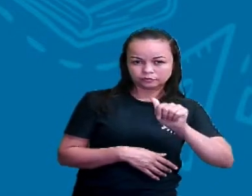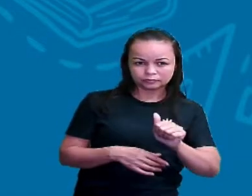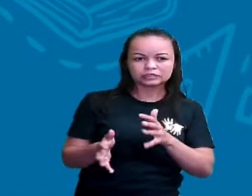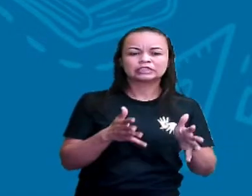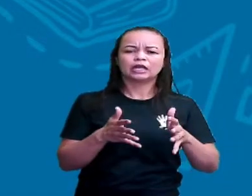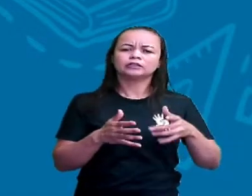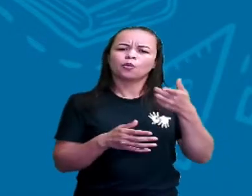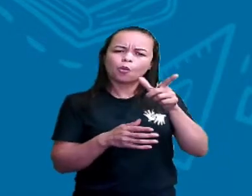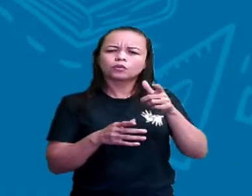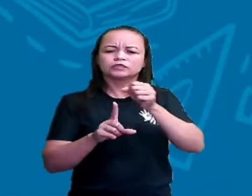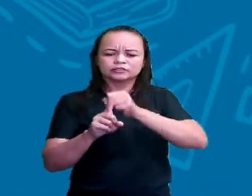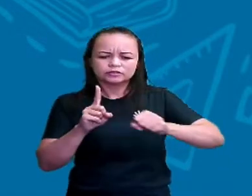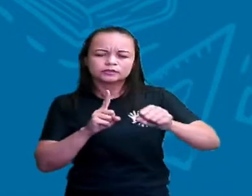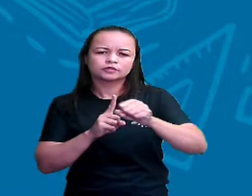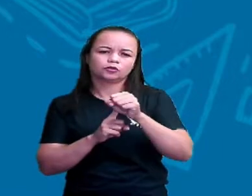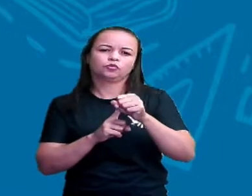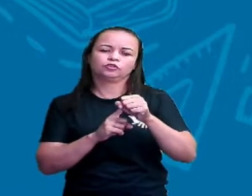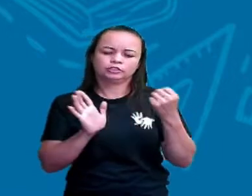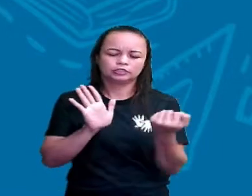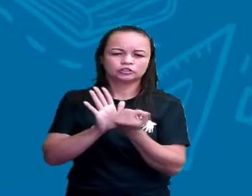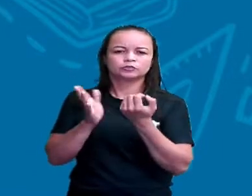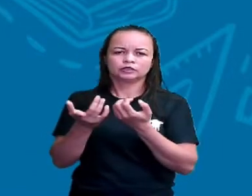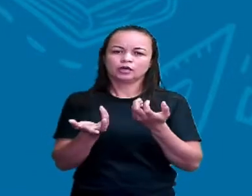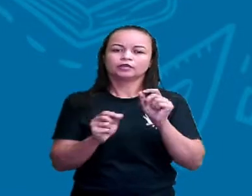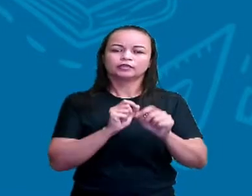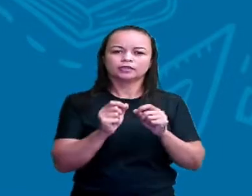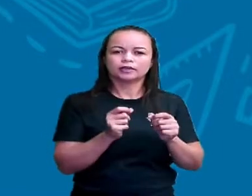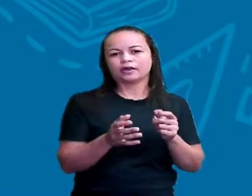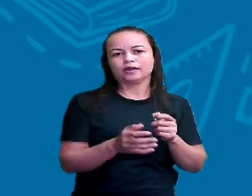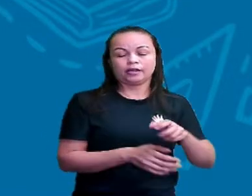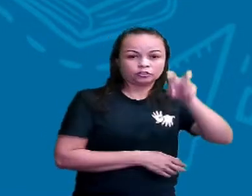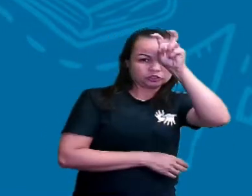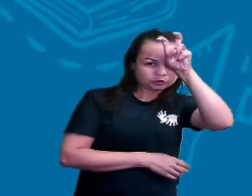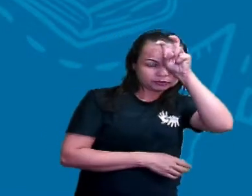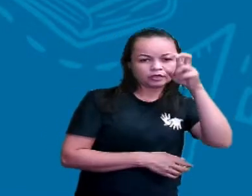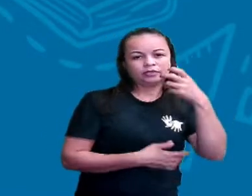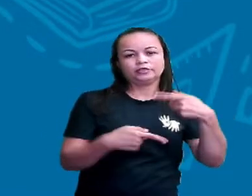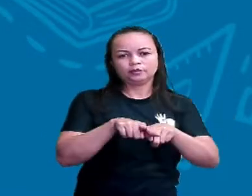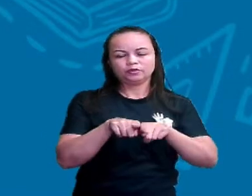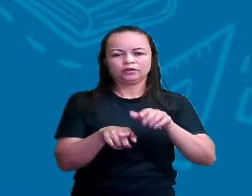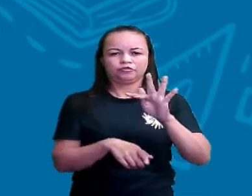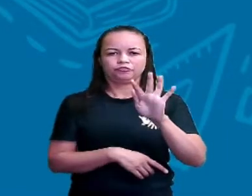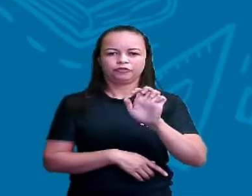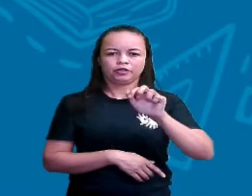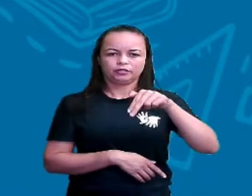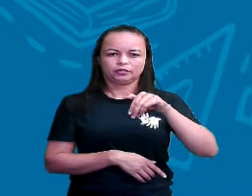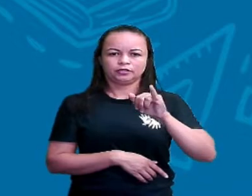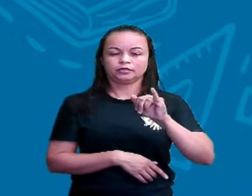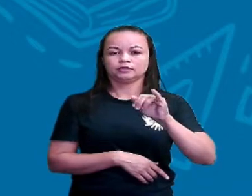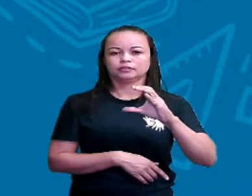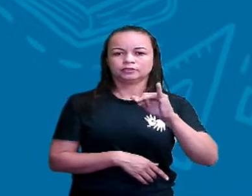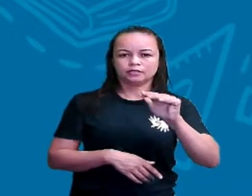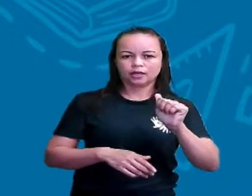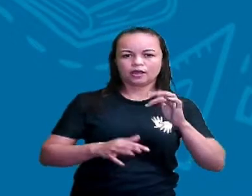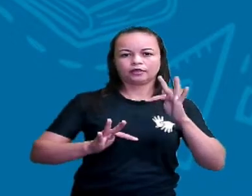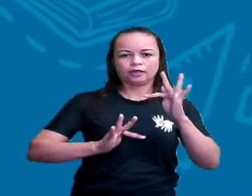civilizações, né? As civilizações que se destacaram, como a egípcia e a fenícia, né? Esses são os destaques desse período da antiguidade,